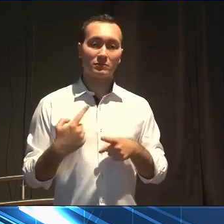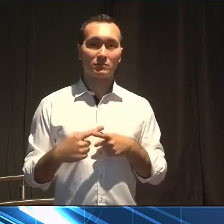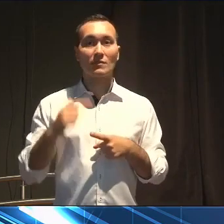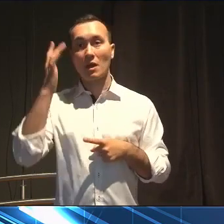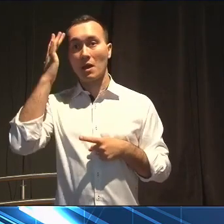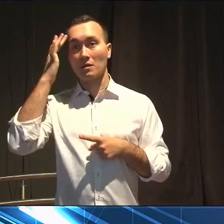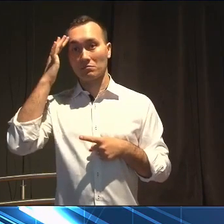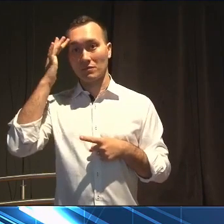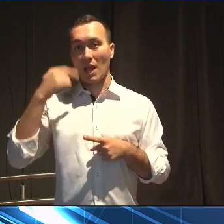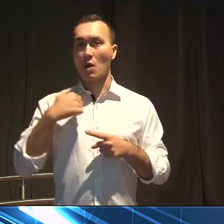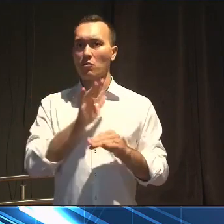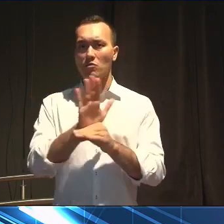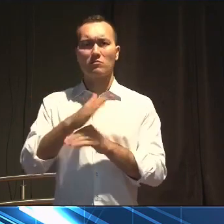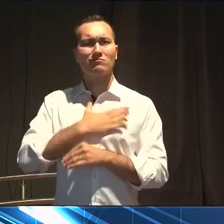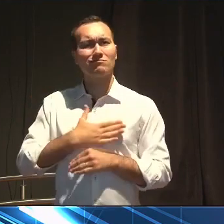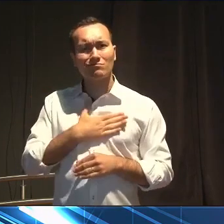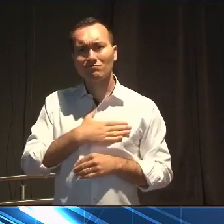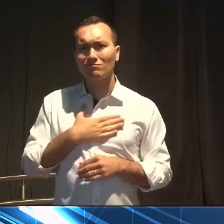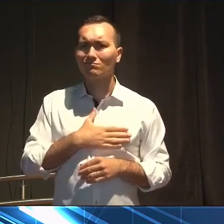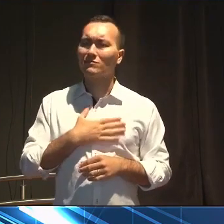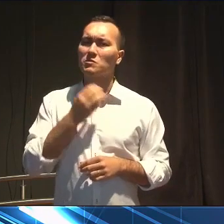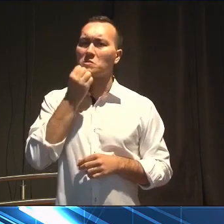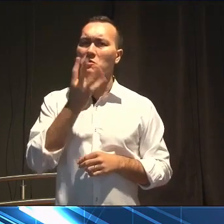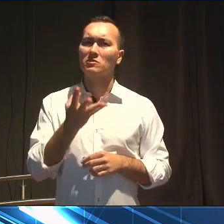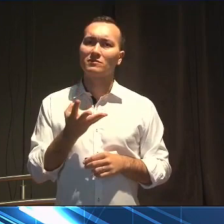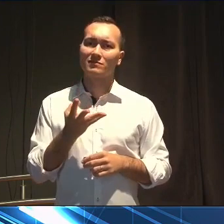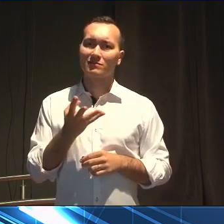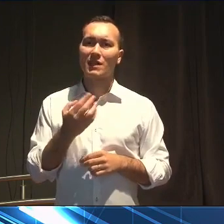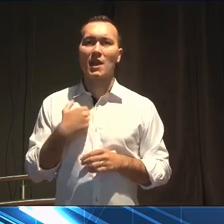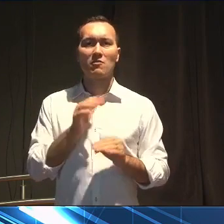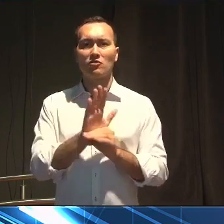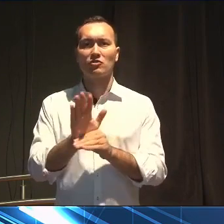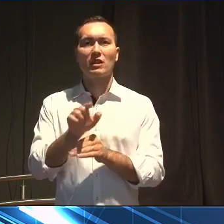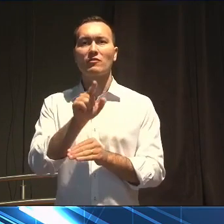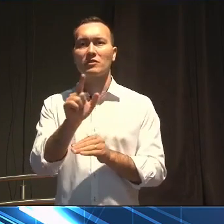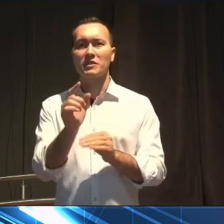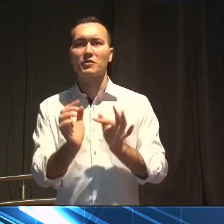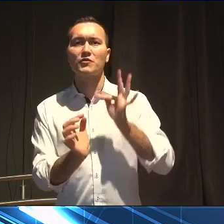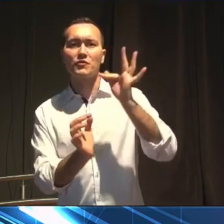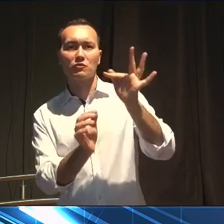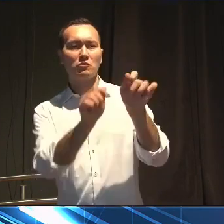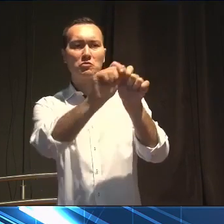de amanhã com essa tecnologia não sou eu, não. Eu já estou com o cabelo branco demais. São vocês